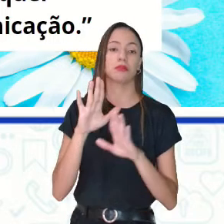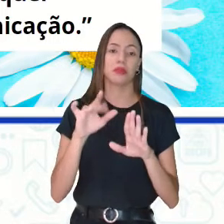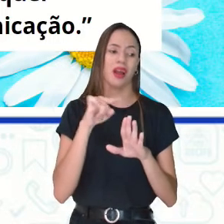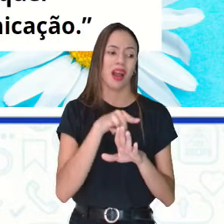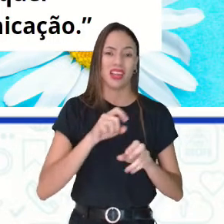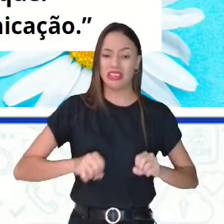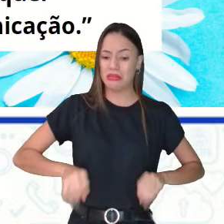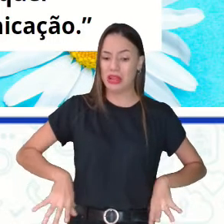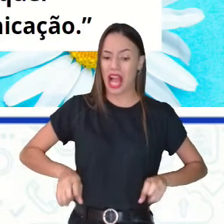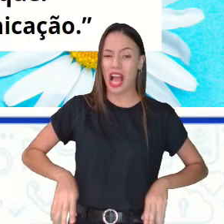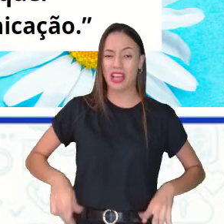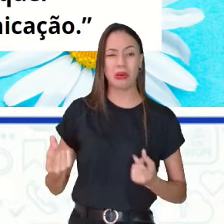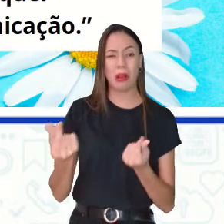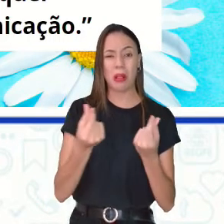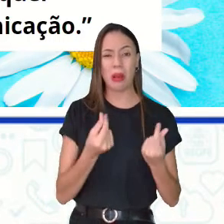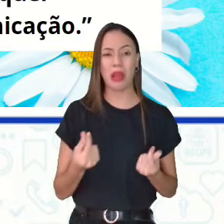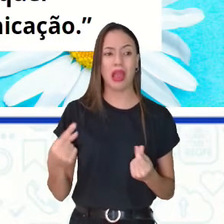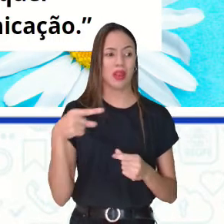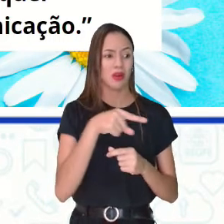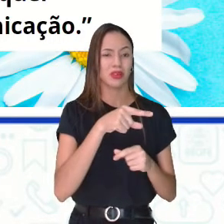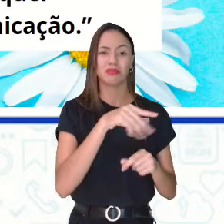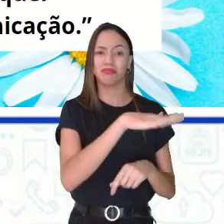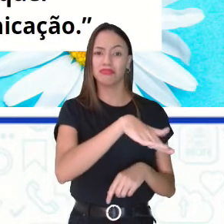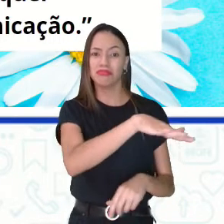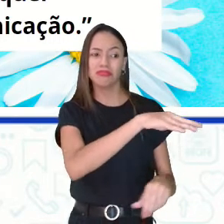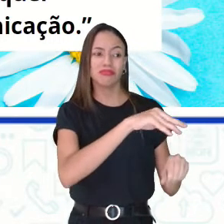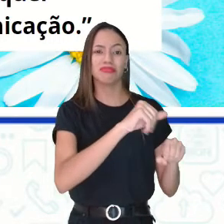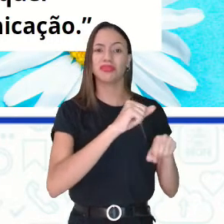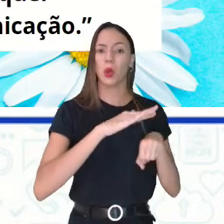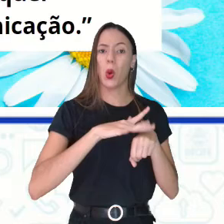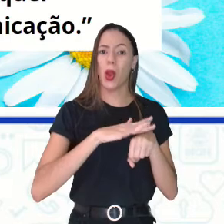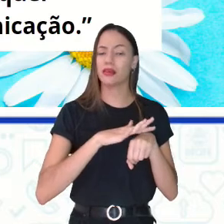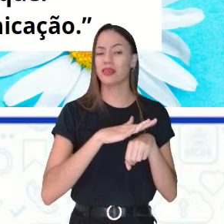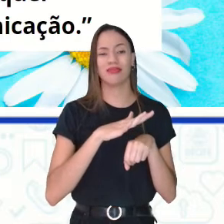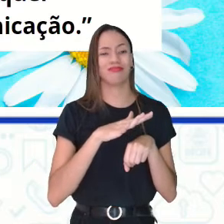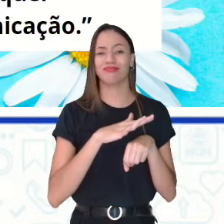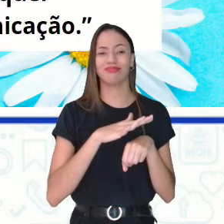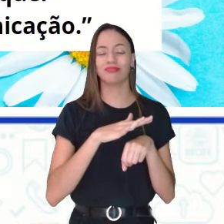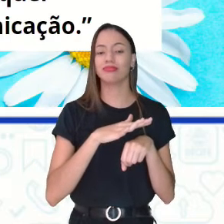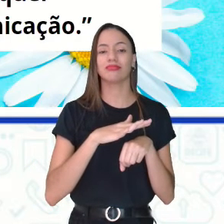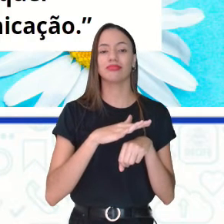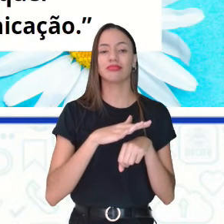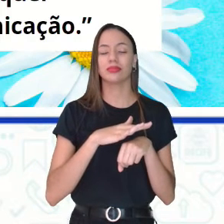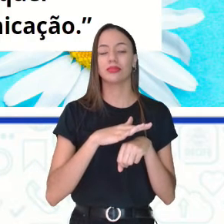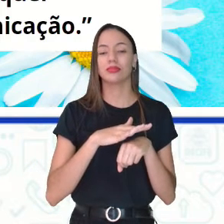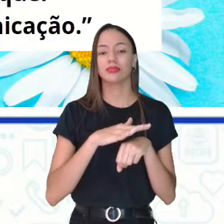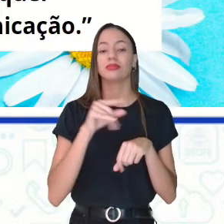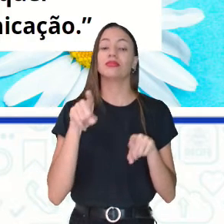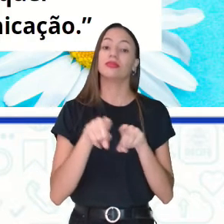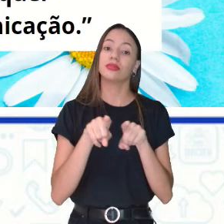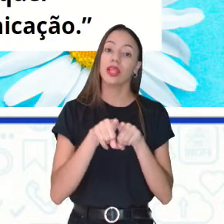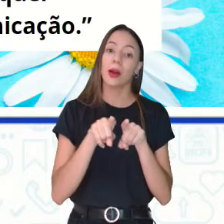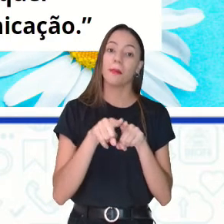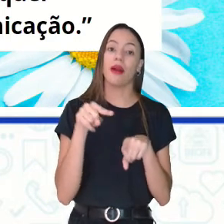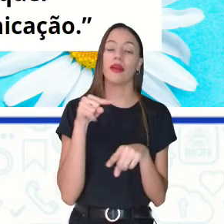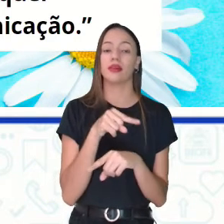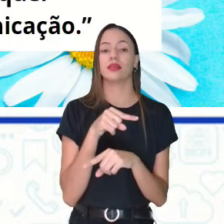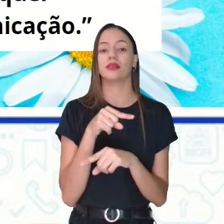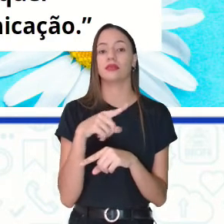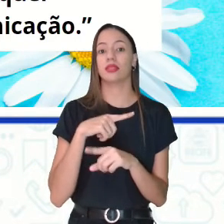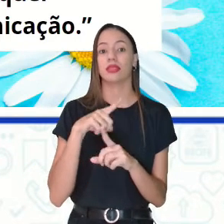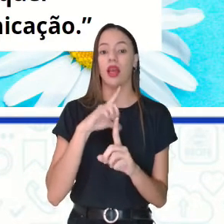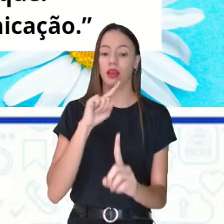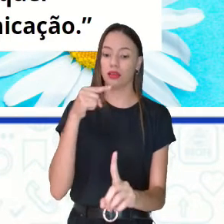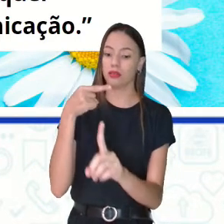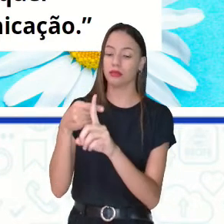gasto com essas doenças. Além disso, ainda e também relação de adição,